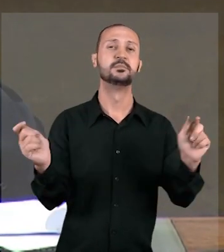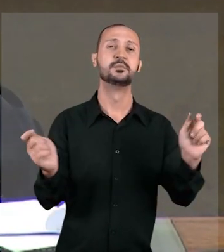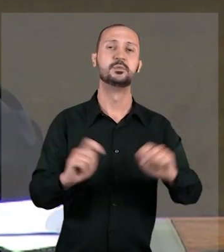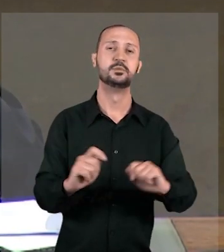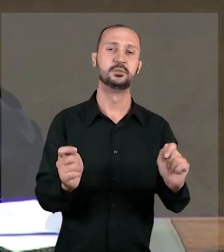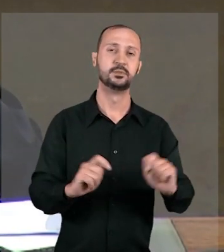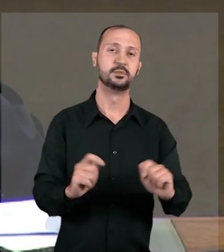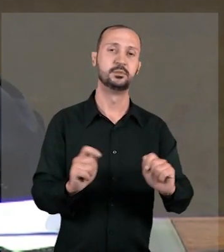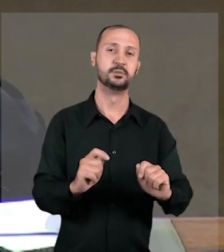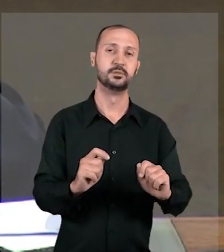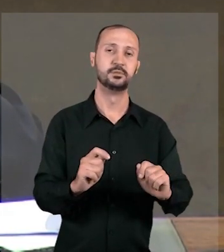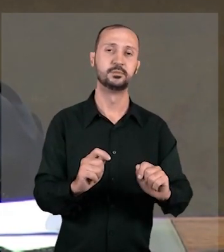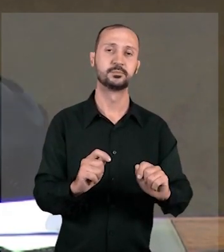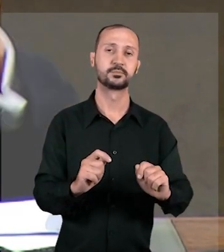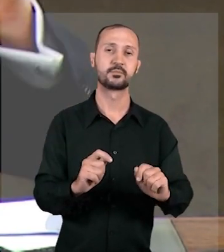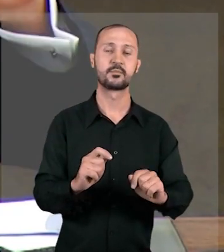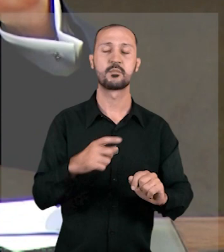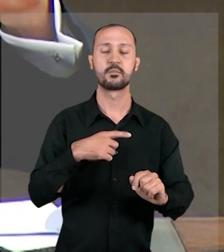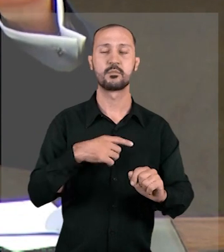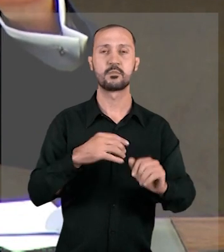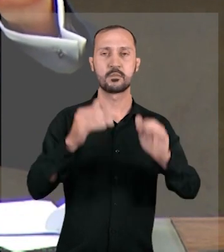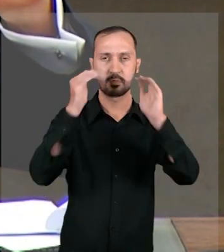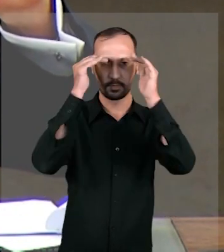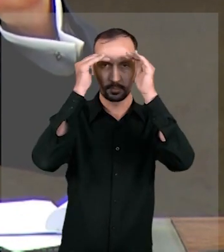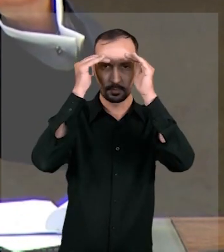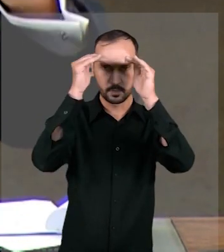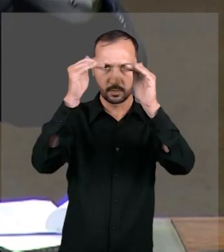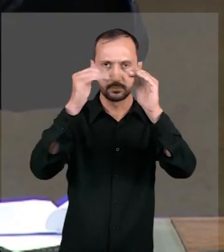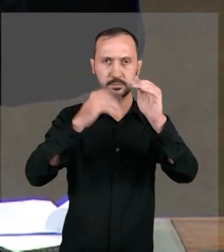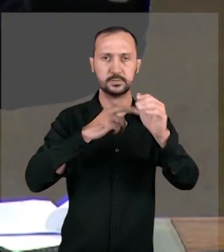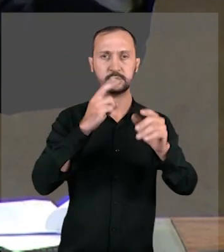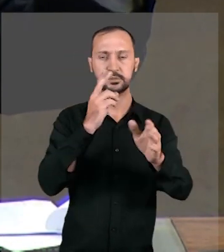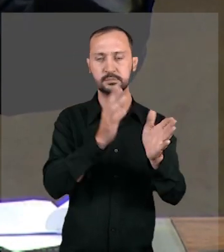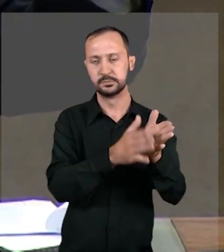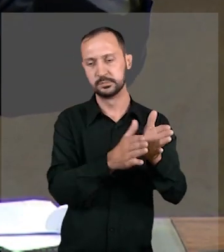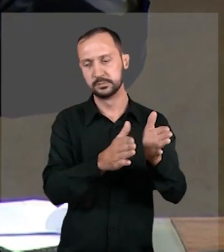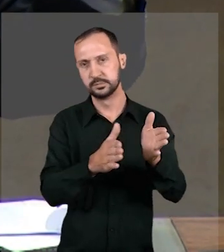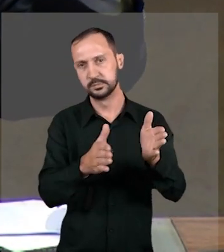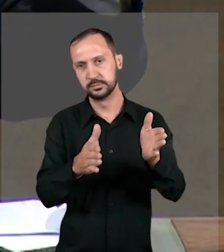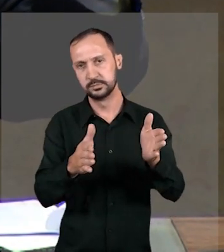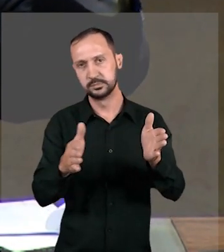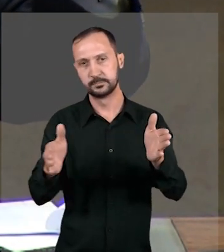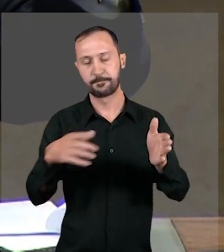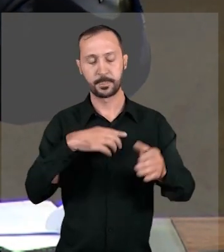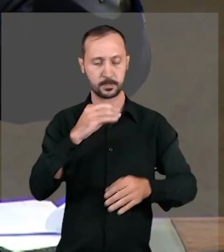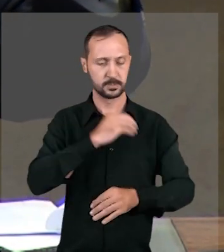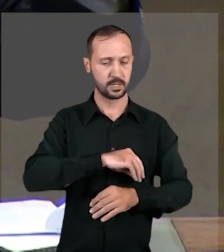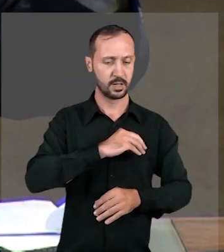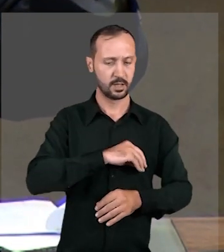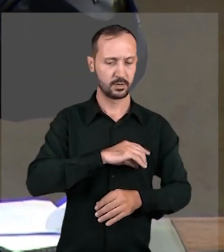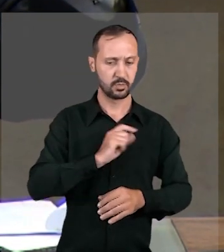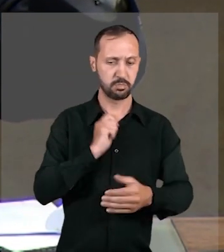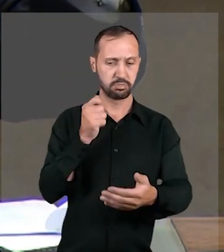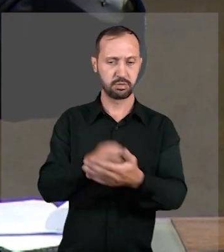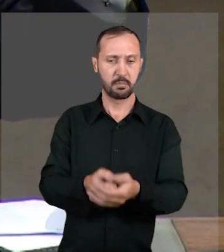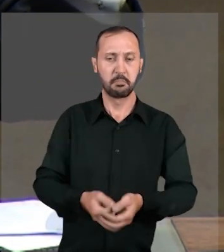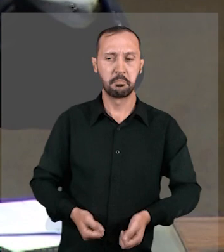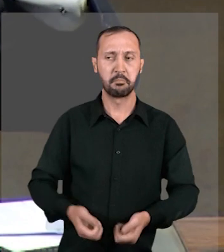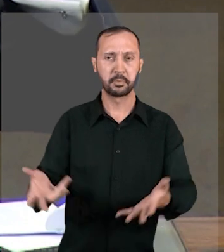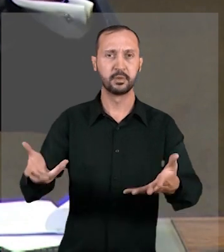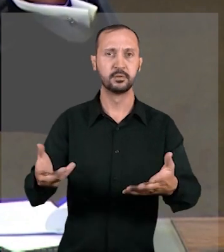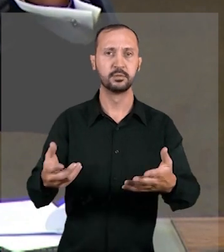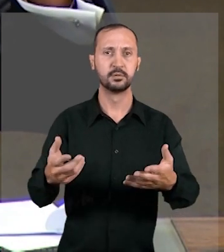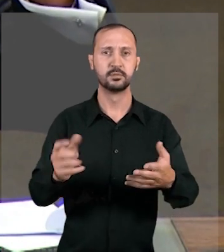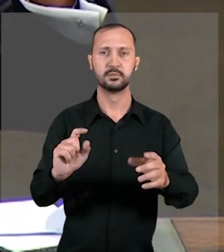possível ganhar legitimamente respeitado o teto durante todo o período de mandato. Portanto, é um sistema em